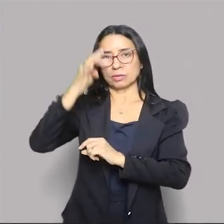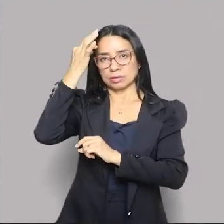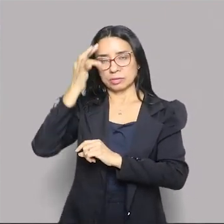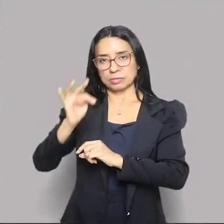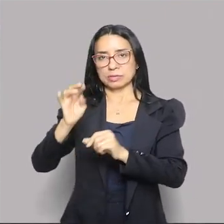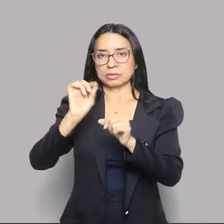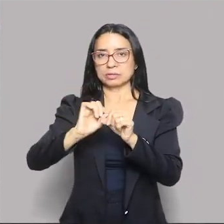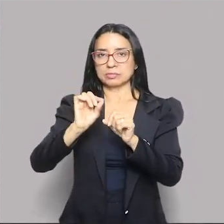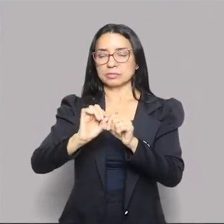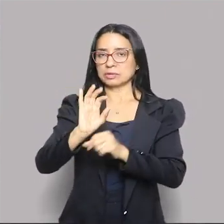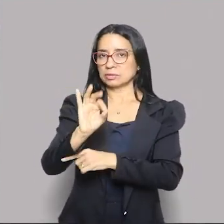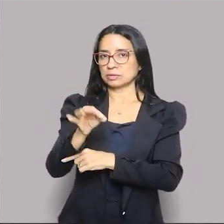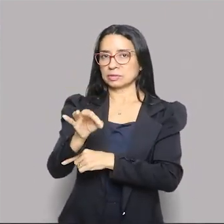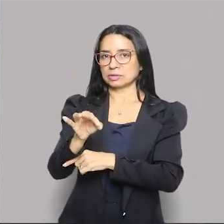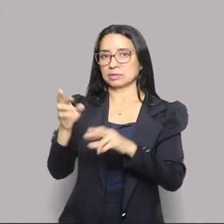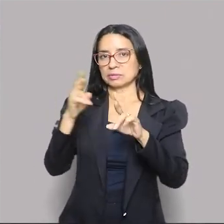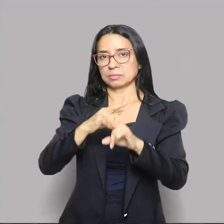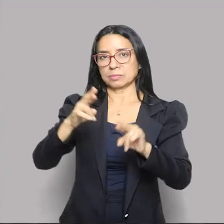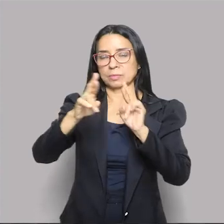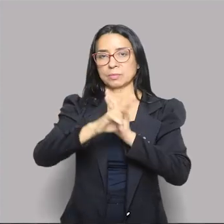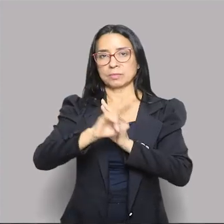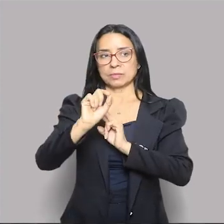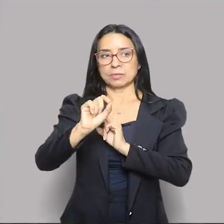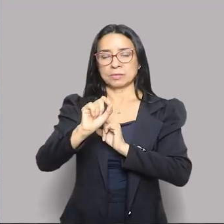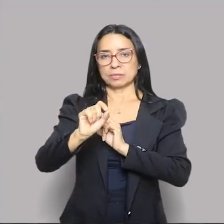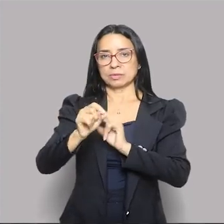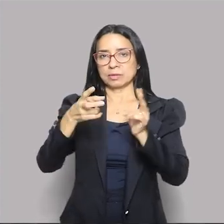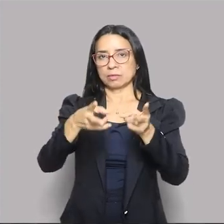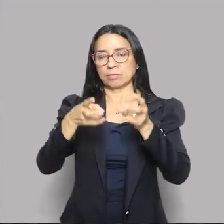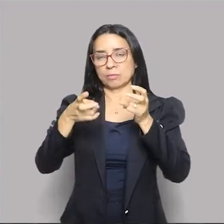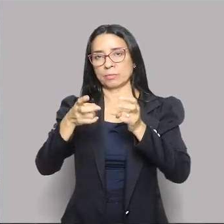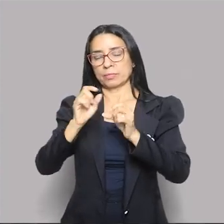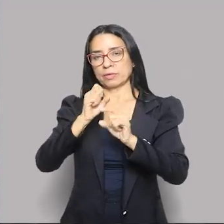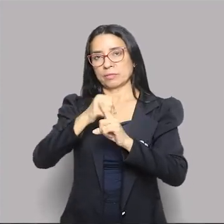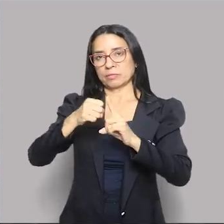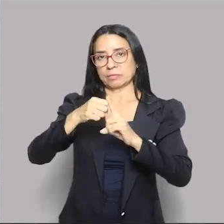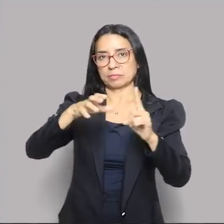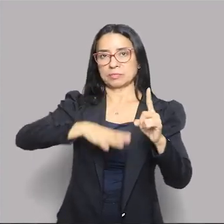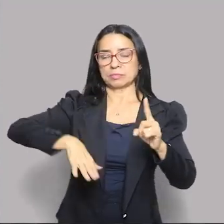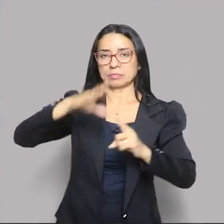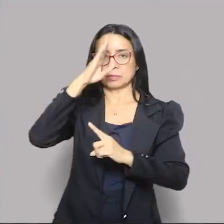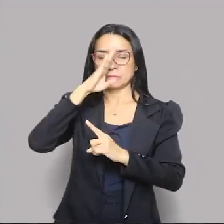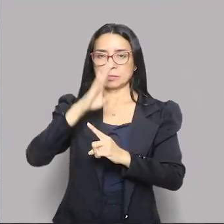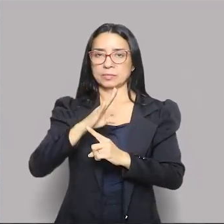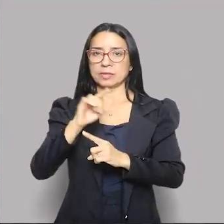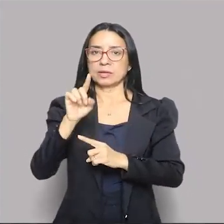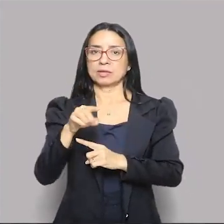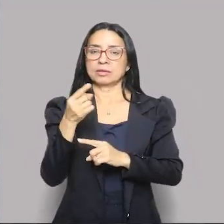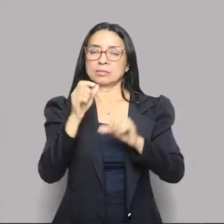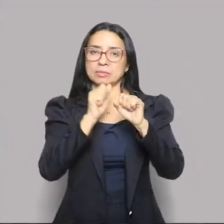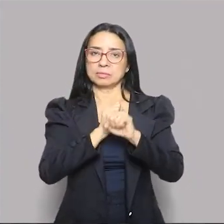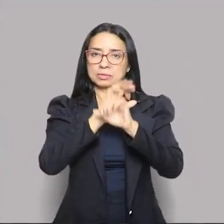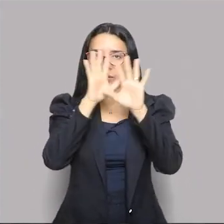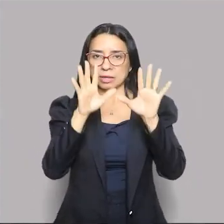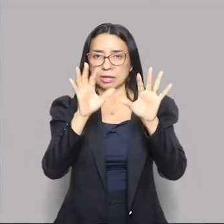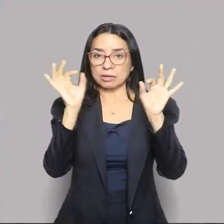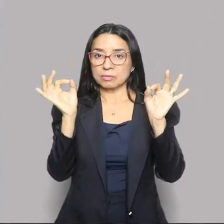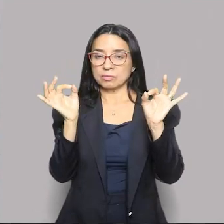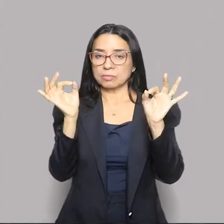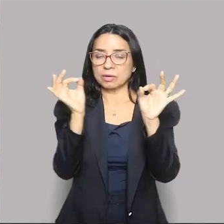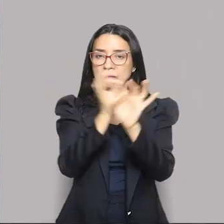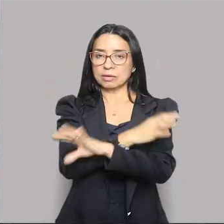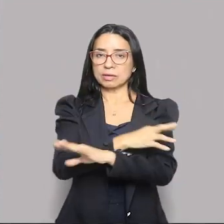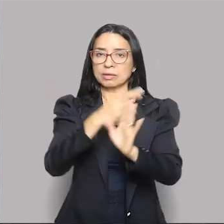e fazendo a correta relação com o que você observa aqui na sociedade brasileira. Depois, claro, você termina sua redação com